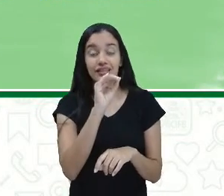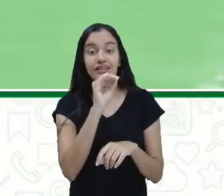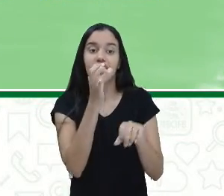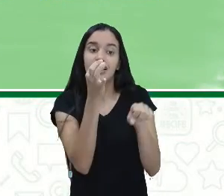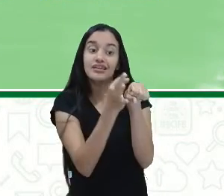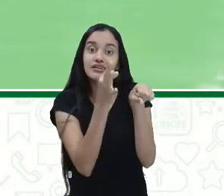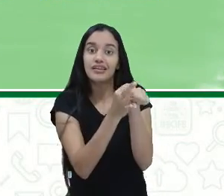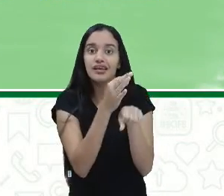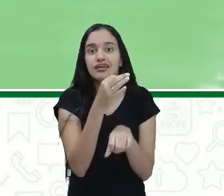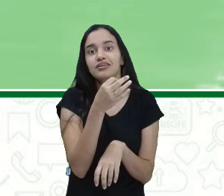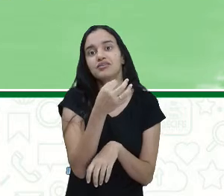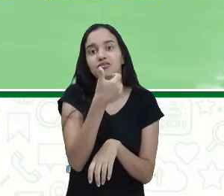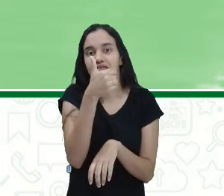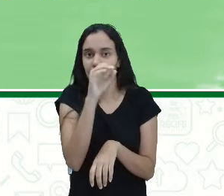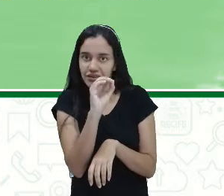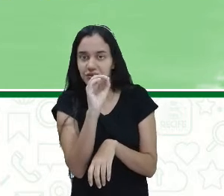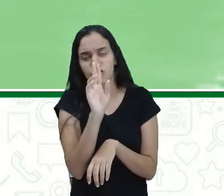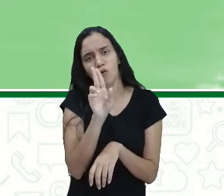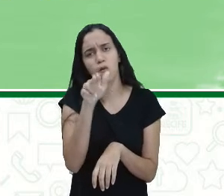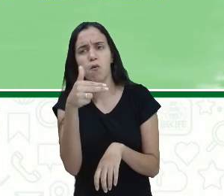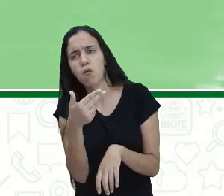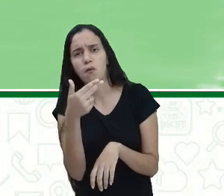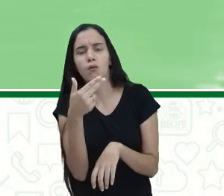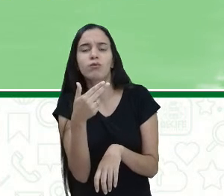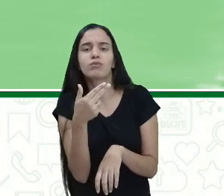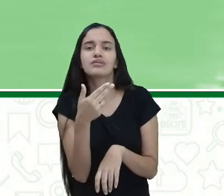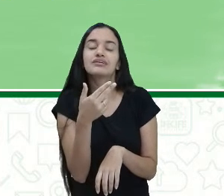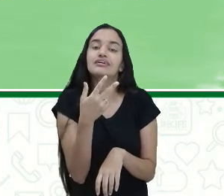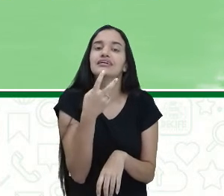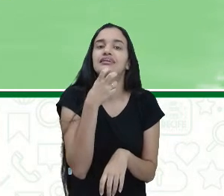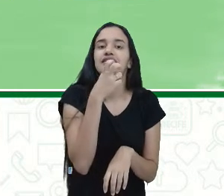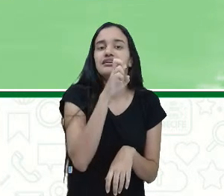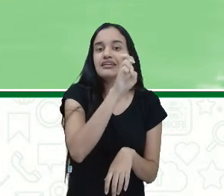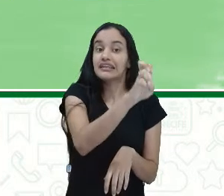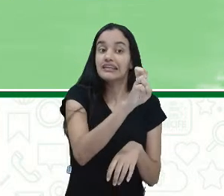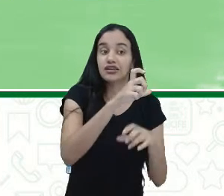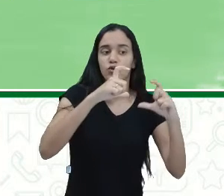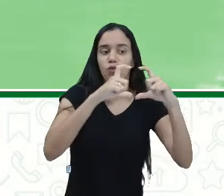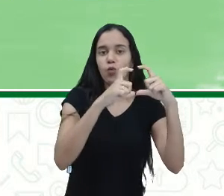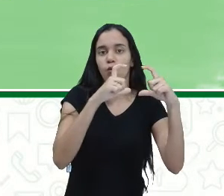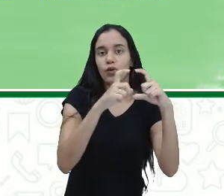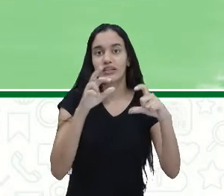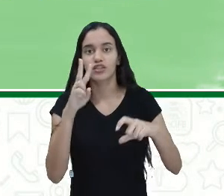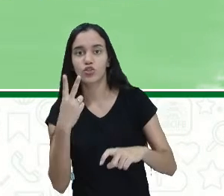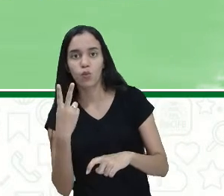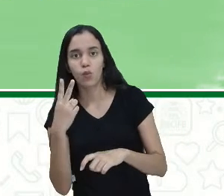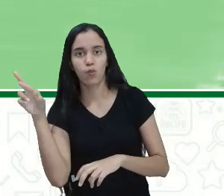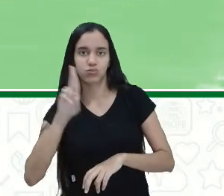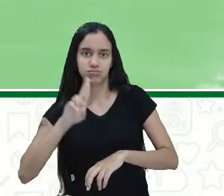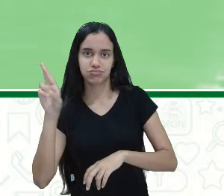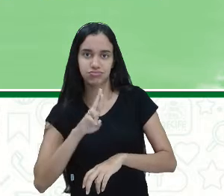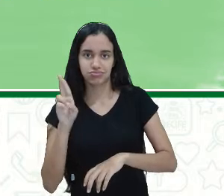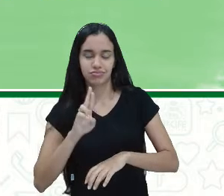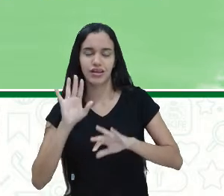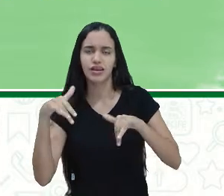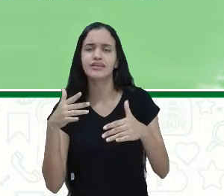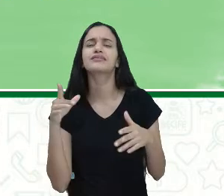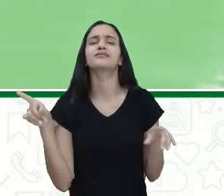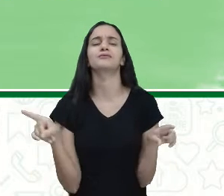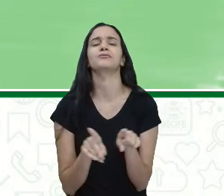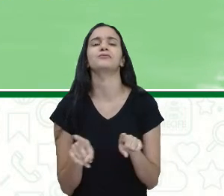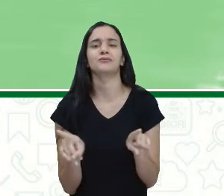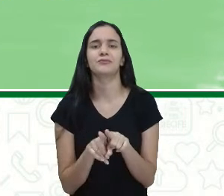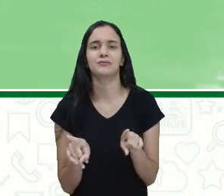moedas ou 5 cédulas de 2 reais. E aí, isso